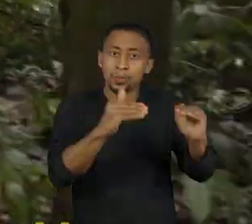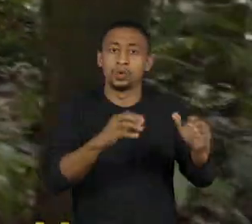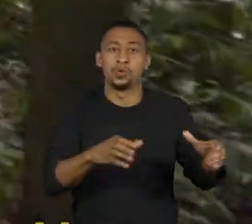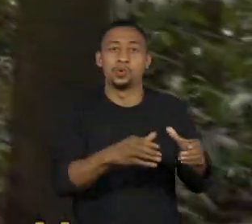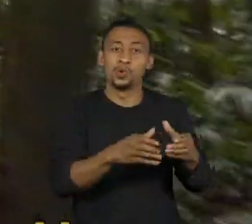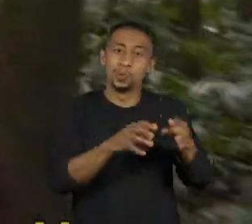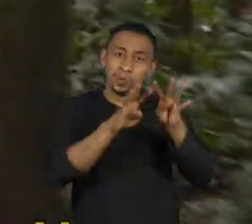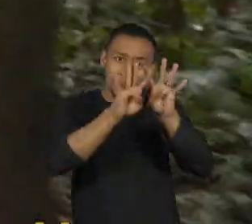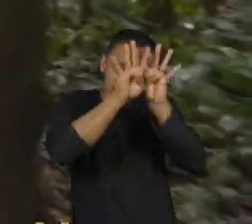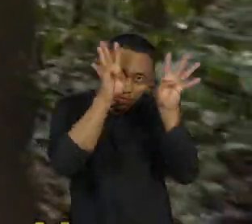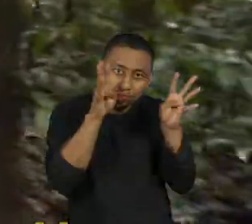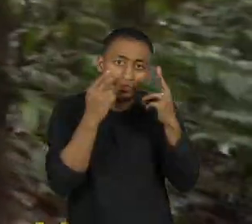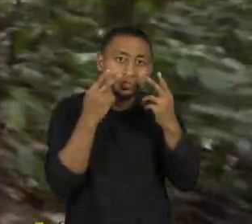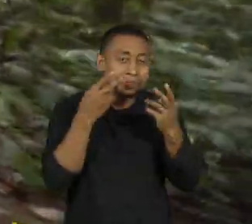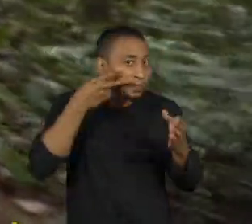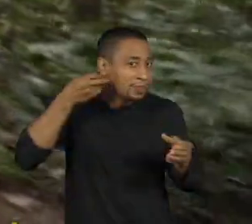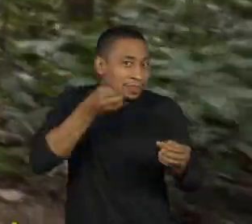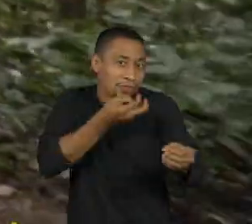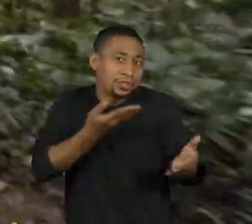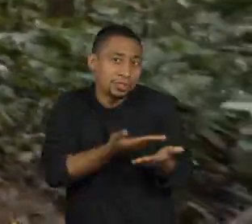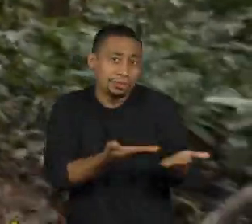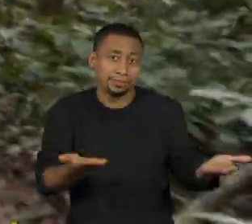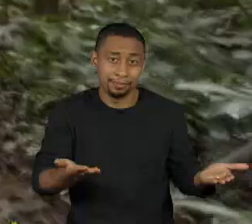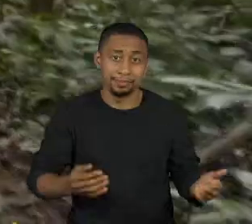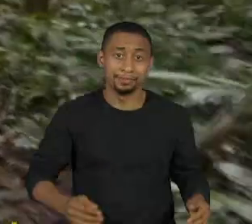nosso mundo, que é um só.